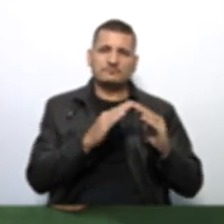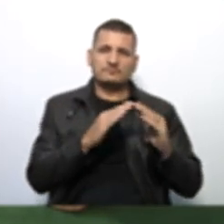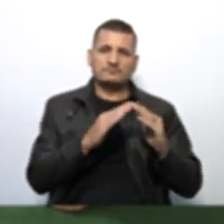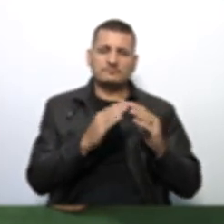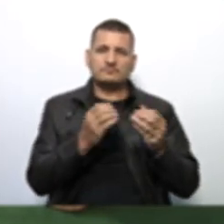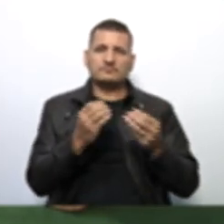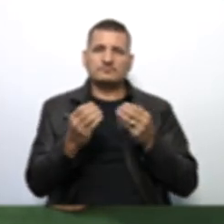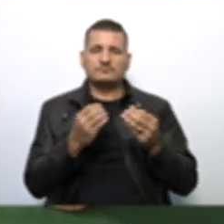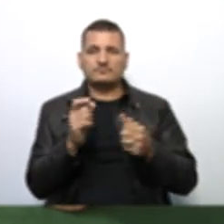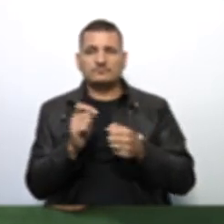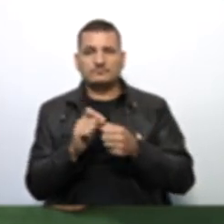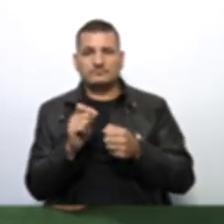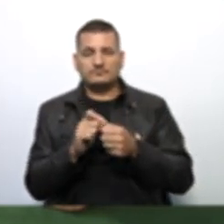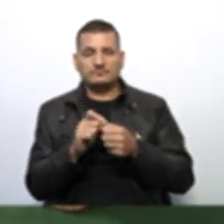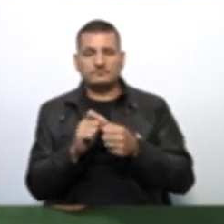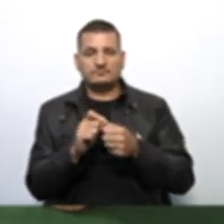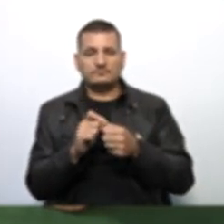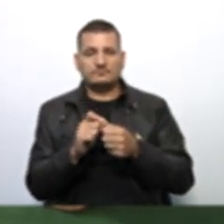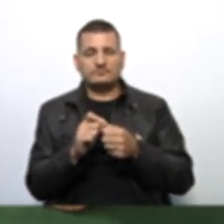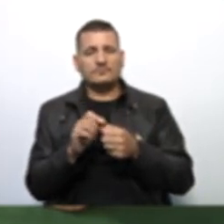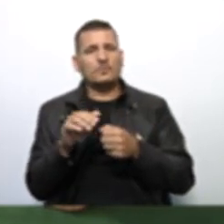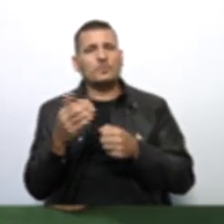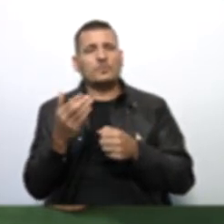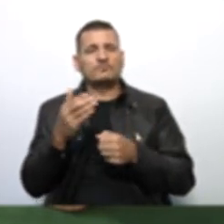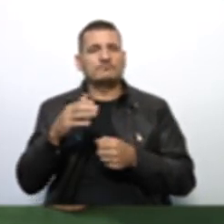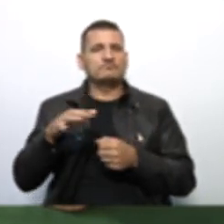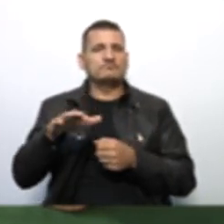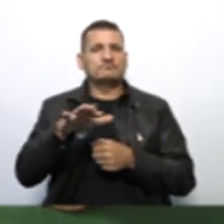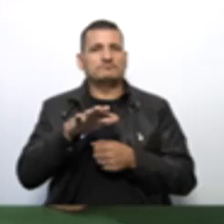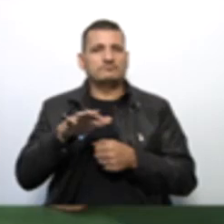posso fazer isso, né? Qual é o cenário que isso vai